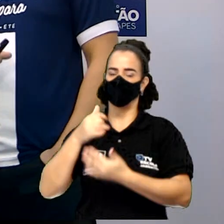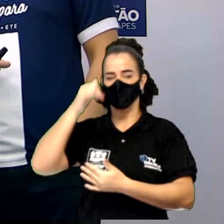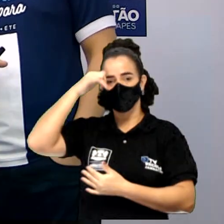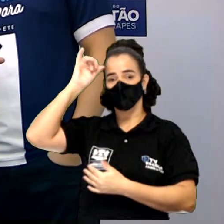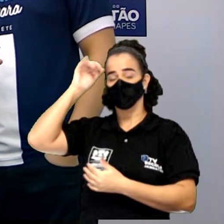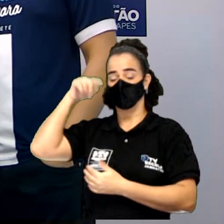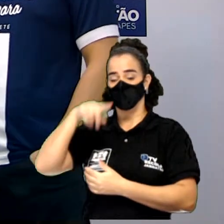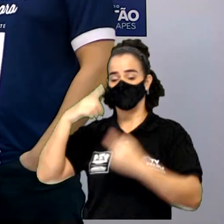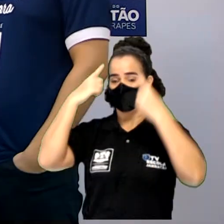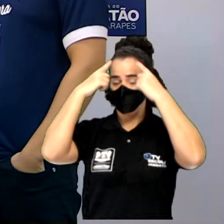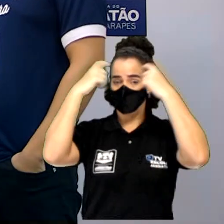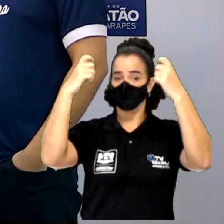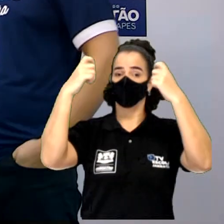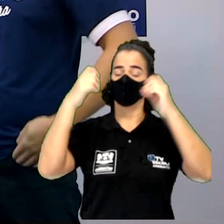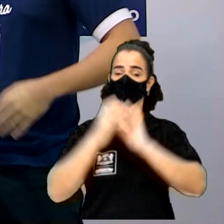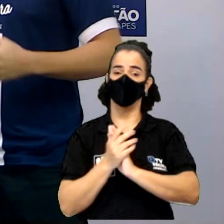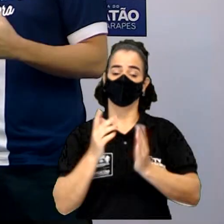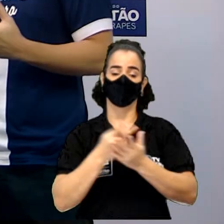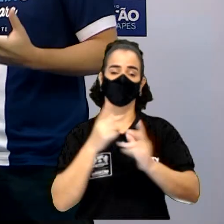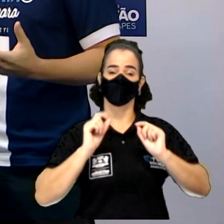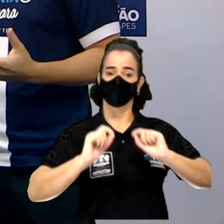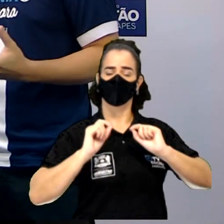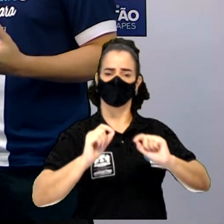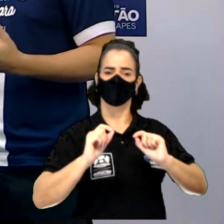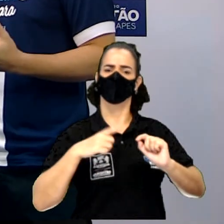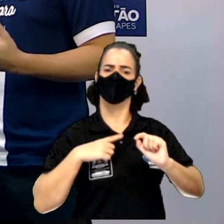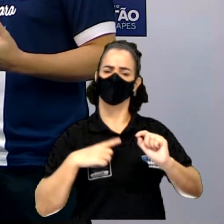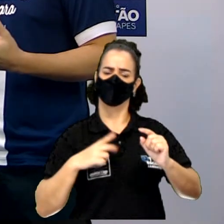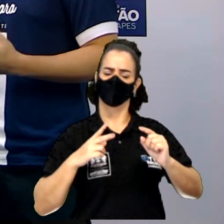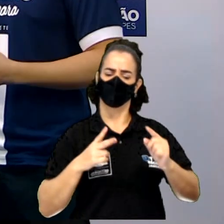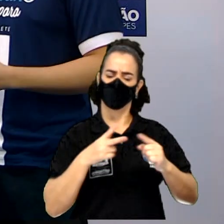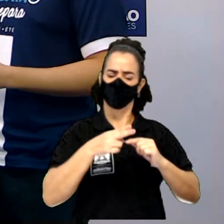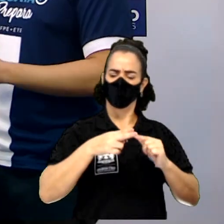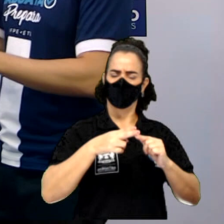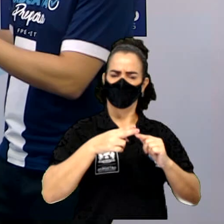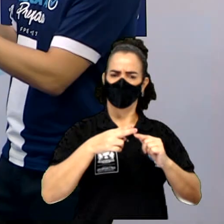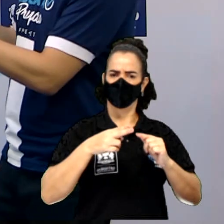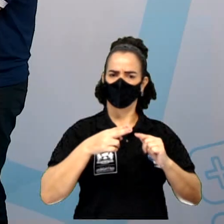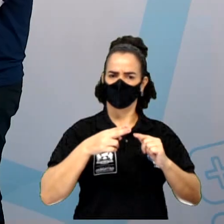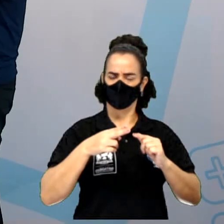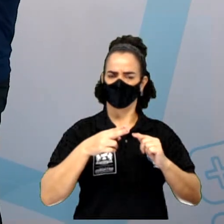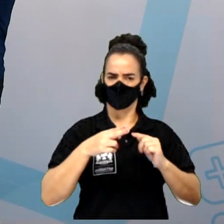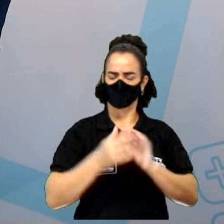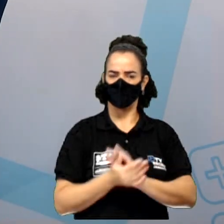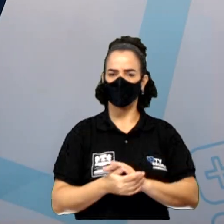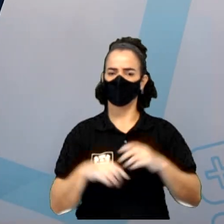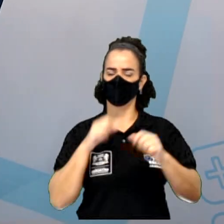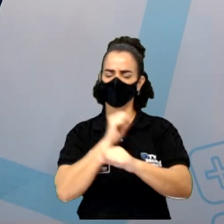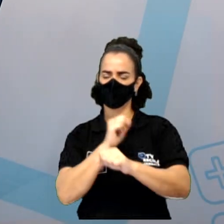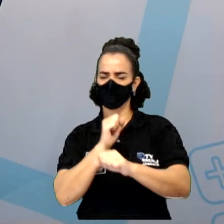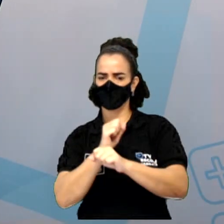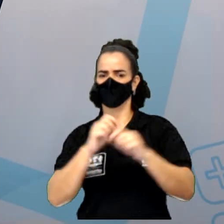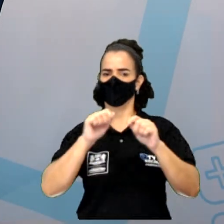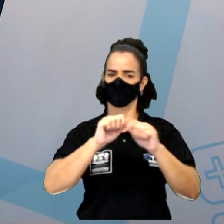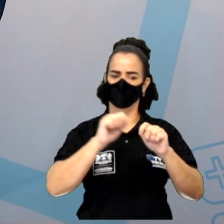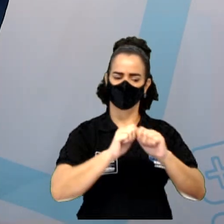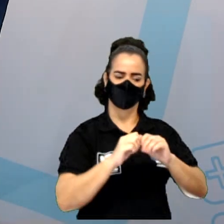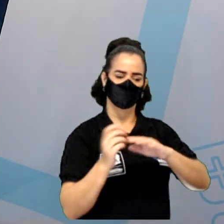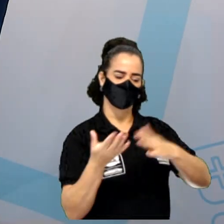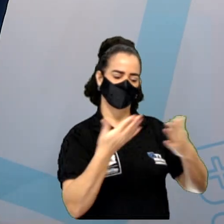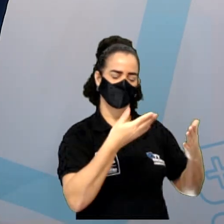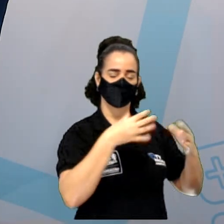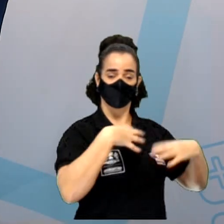de violência. O que é que vai acontecer? Houve uma quebra de expectativa. Esperava-se que fosse feito de uma forma e foi feito de